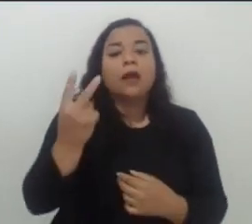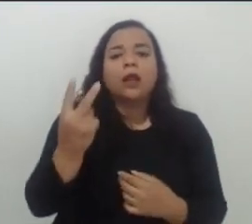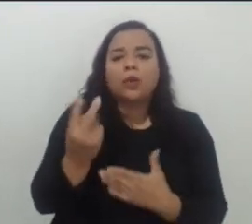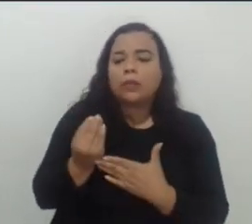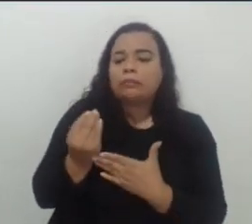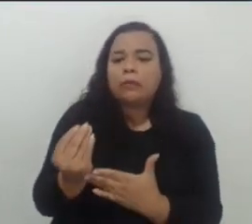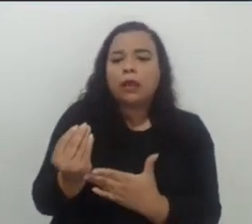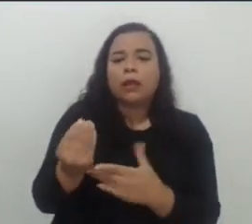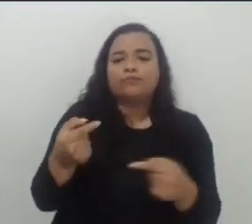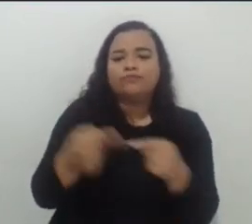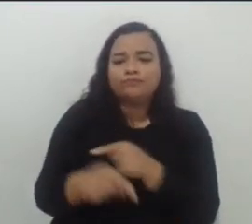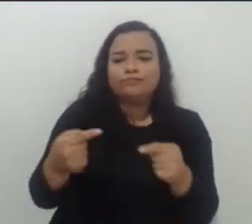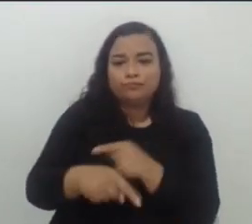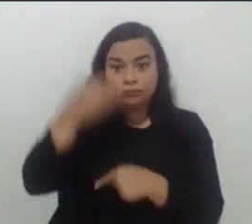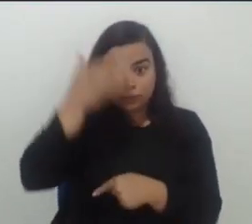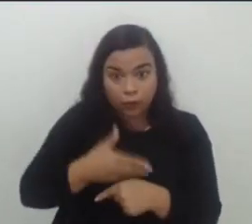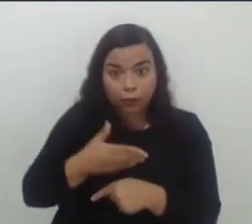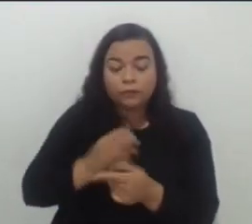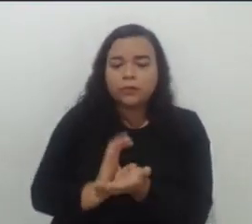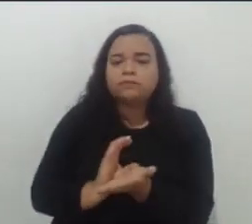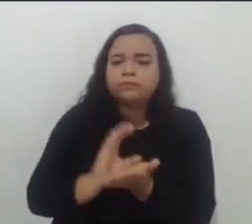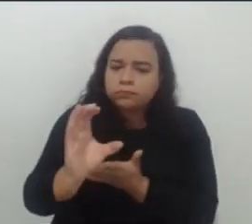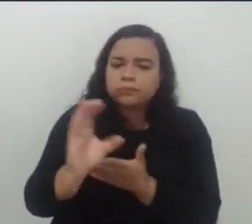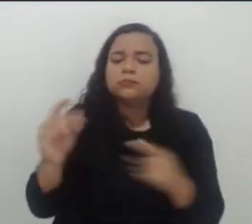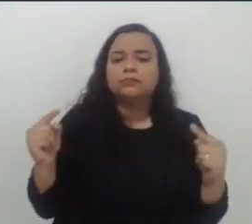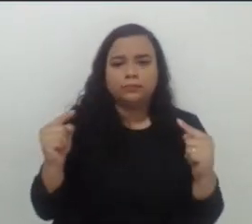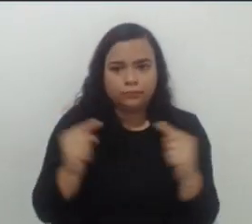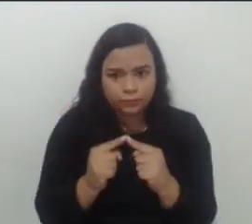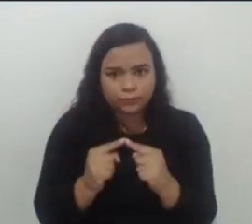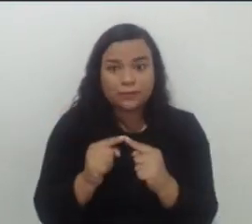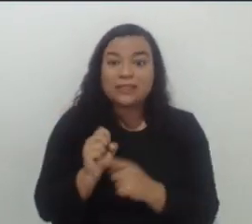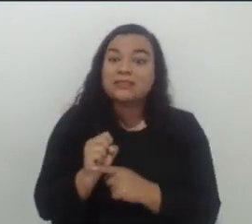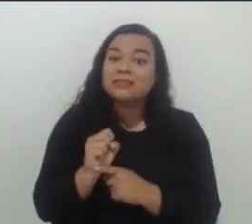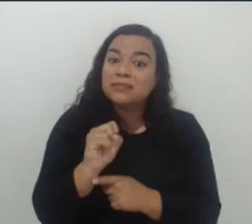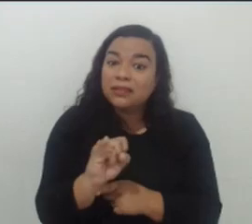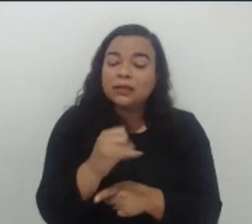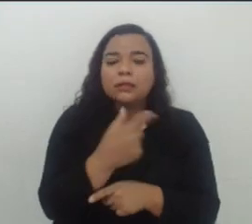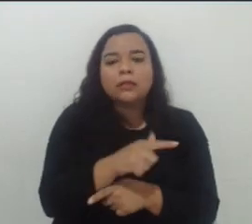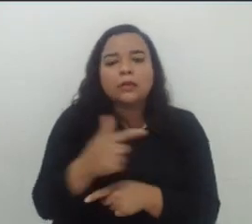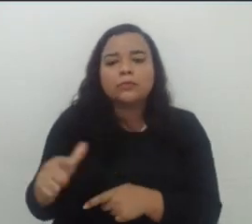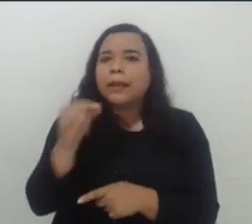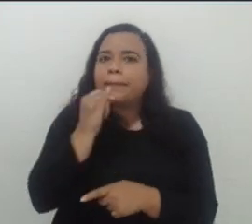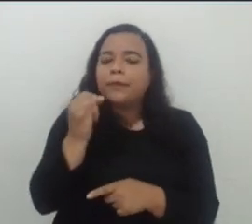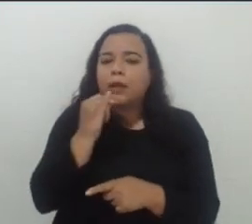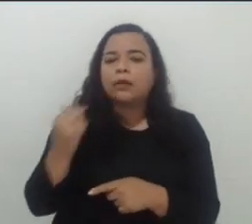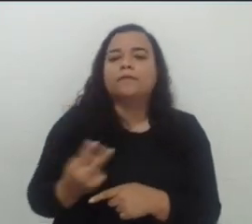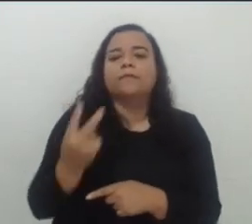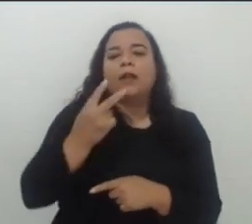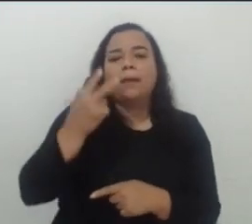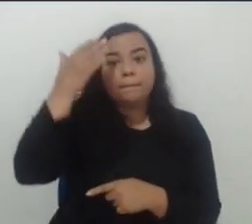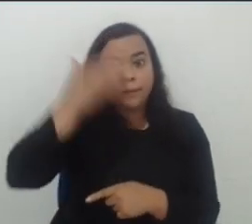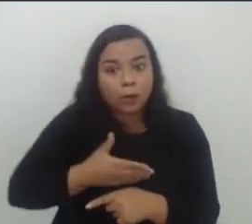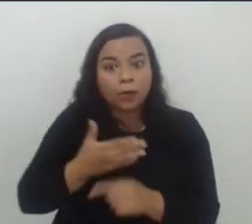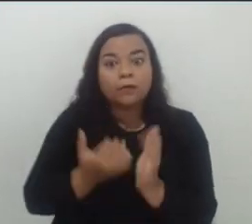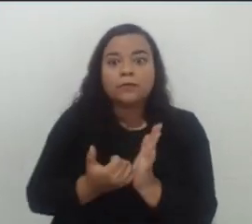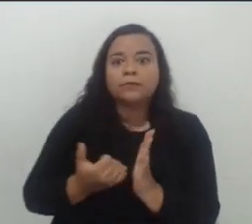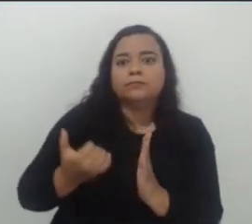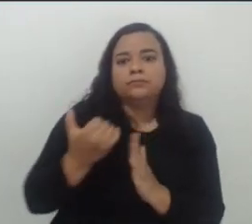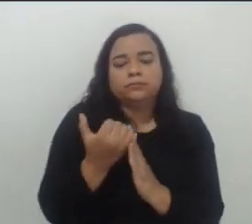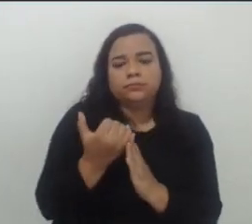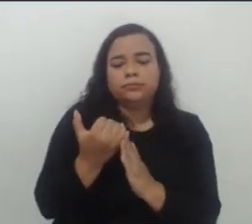inadequada da prova, a rescisória é cabível, desde que não tenha ocorrido valoração de prova que